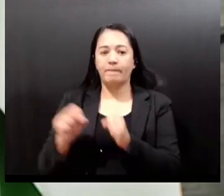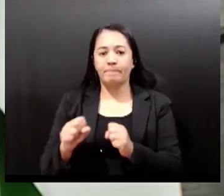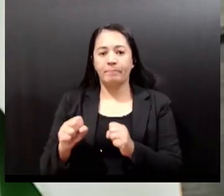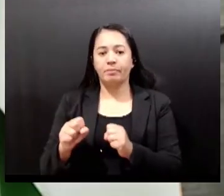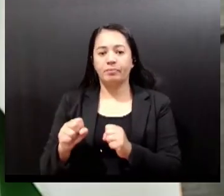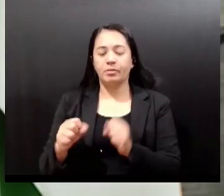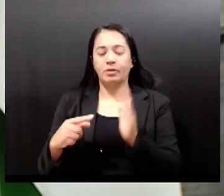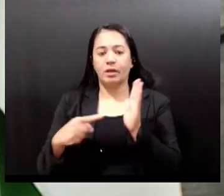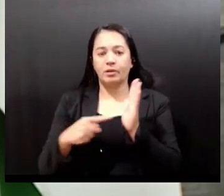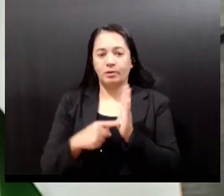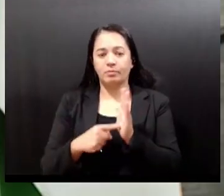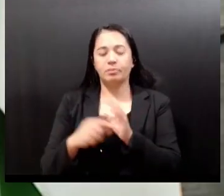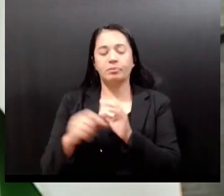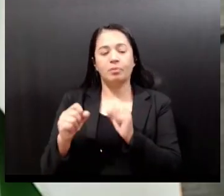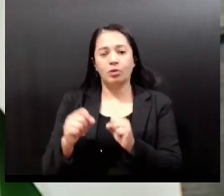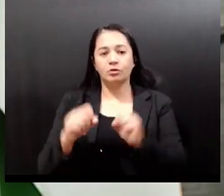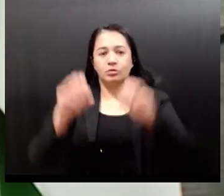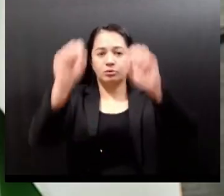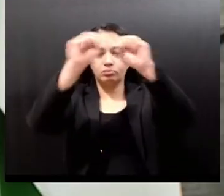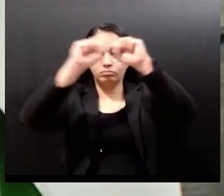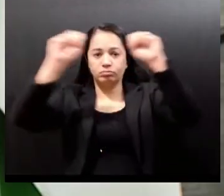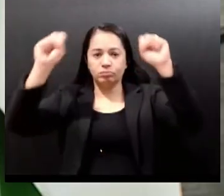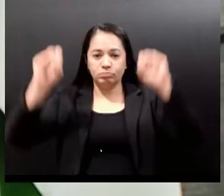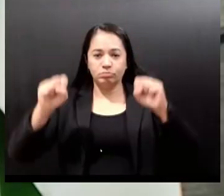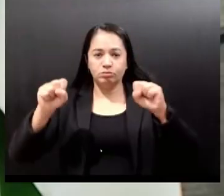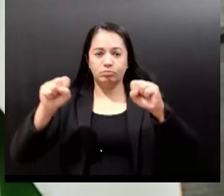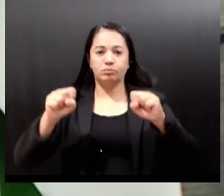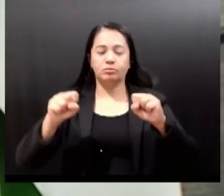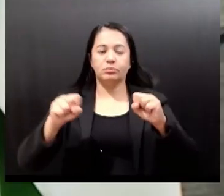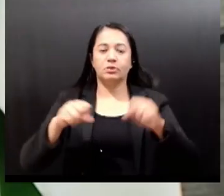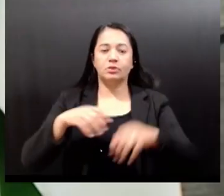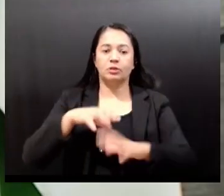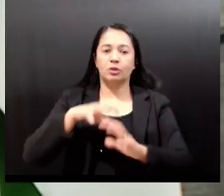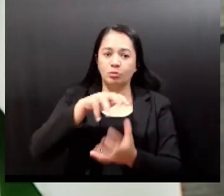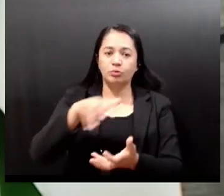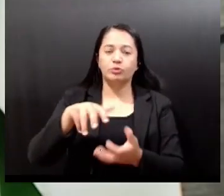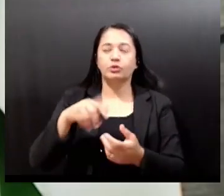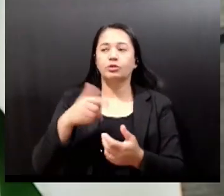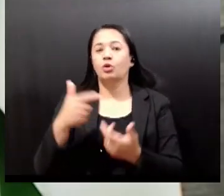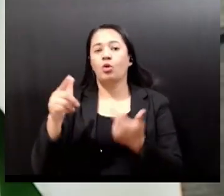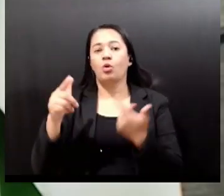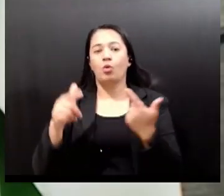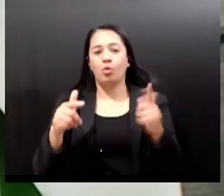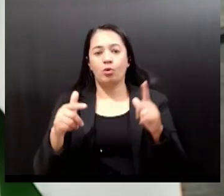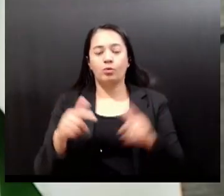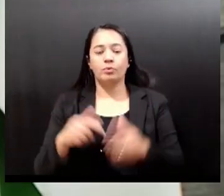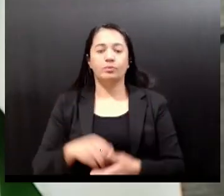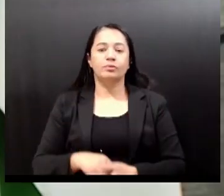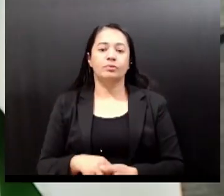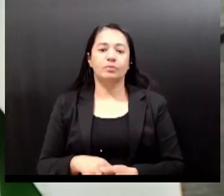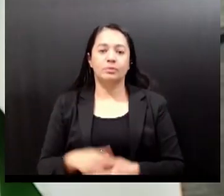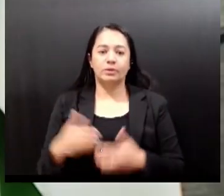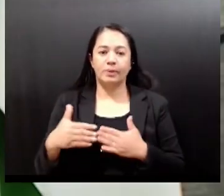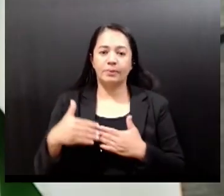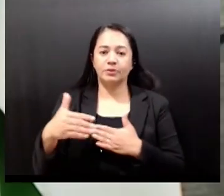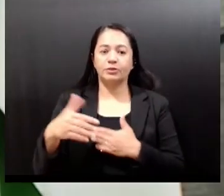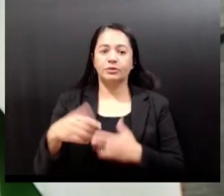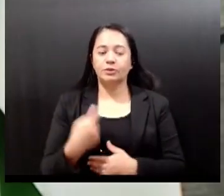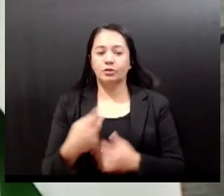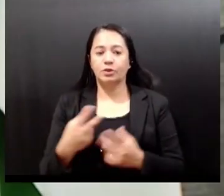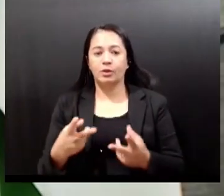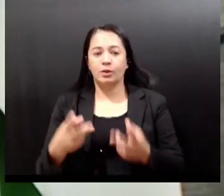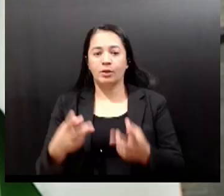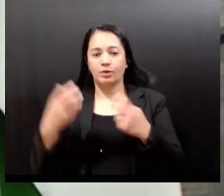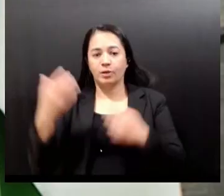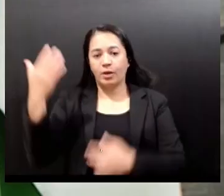em tribunais internacionais e em outras instâncias, e a partir da identificação e da comprovação